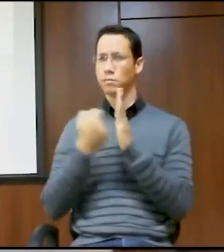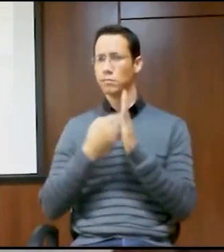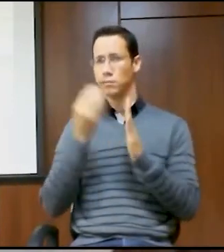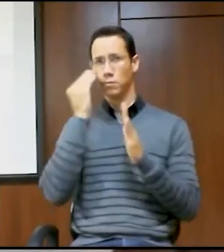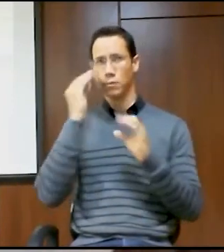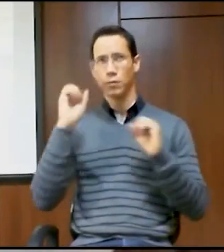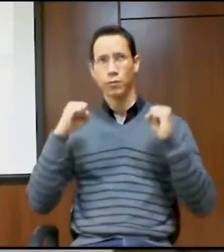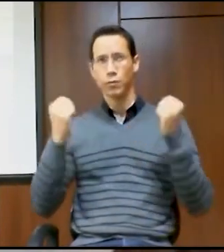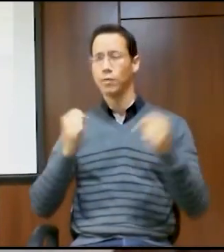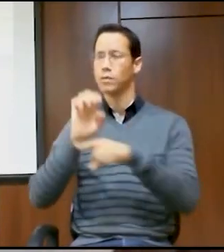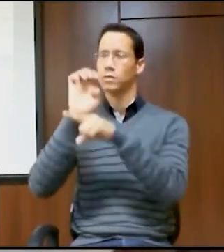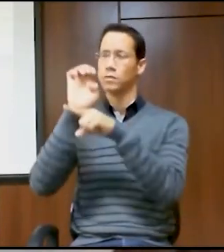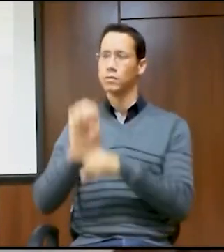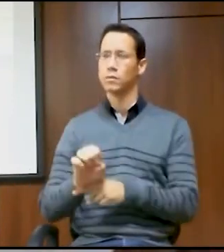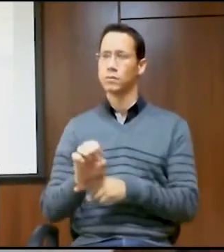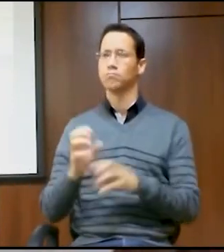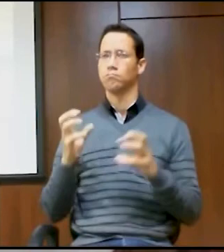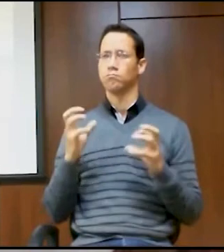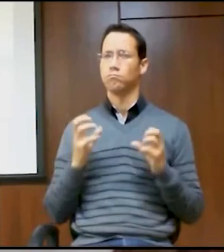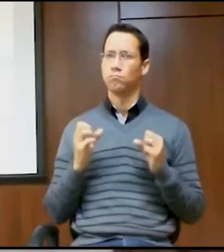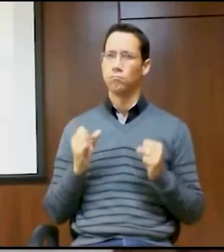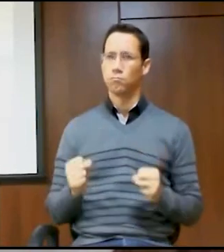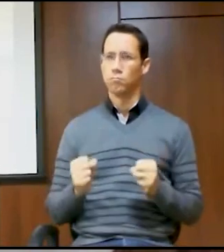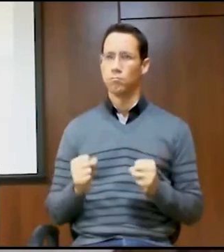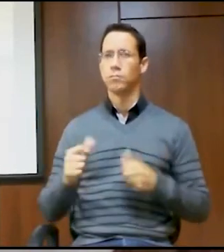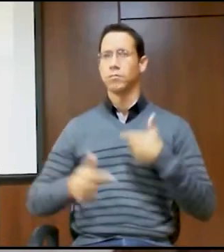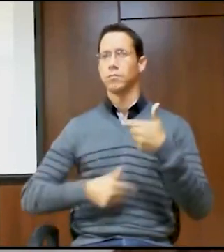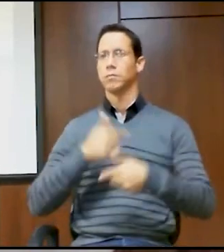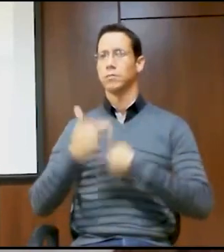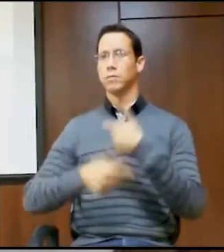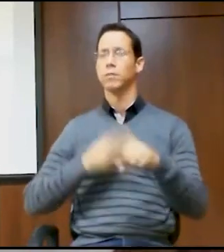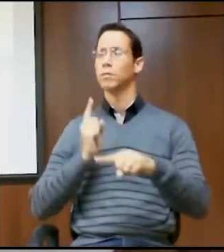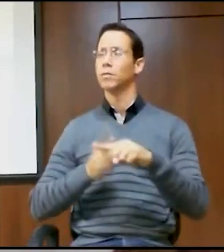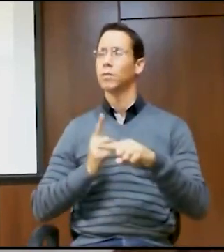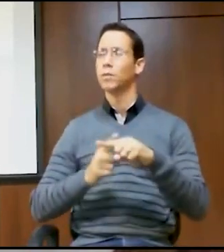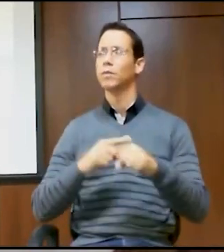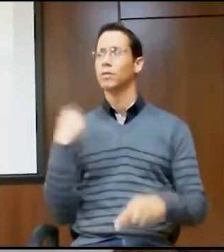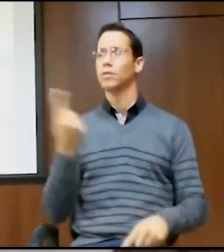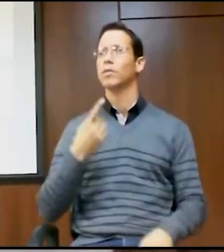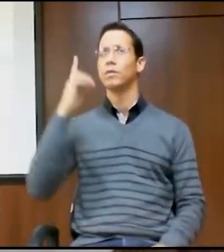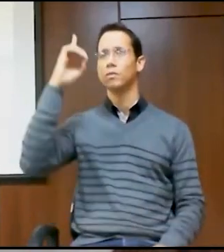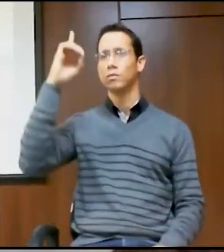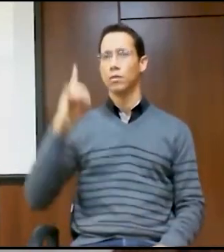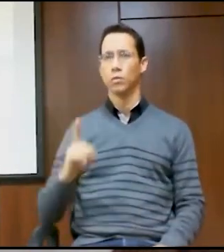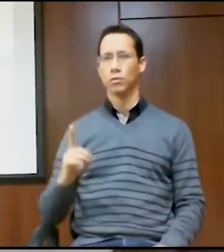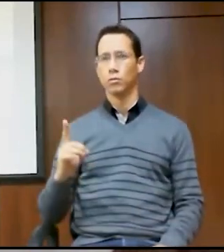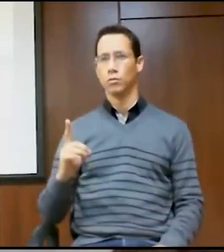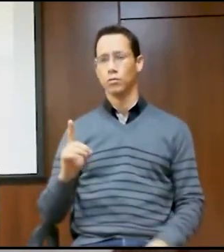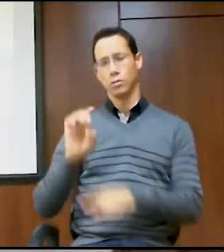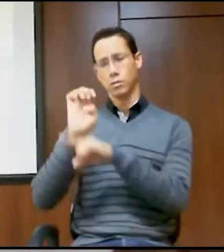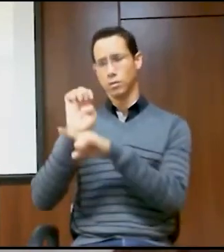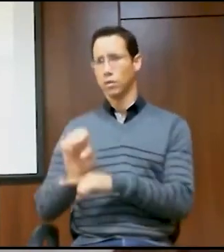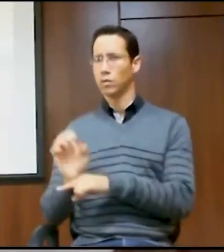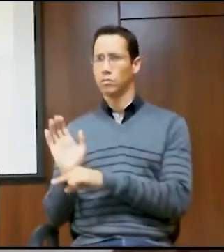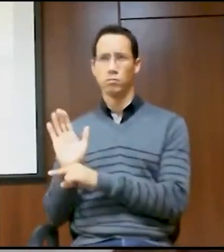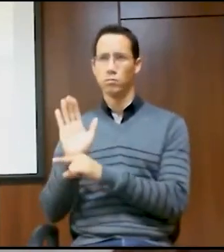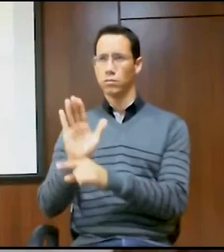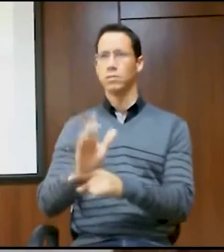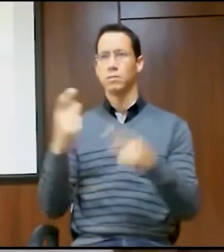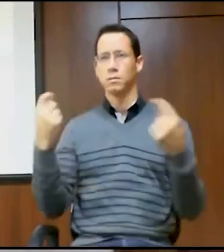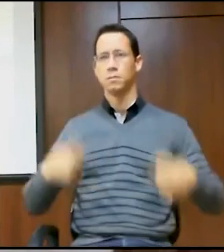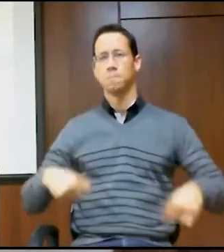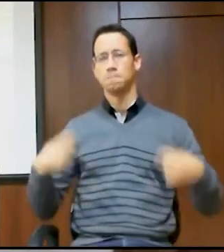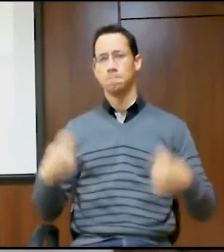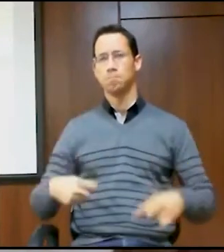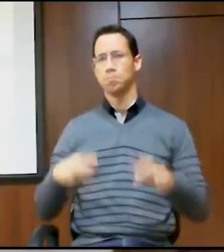Estado assuma a sua responsabilidade, porque se é direito o Estado tem que prover, né? Então essa